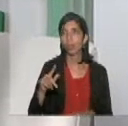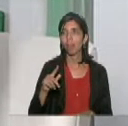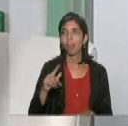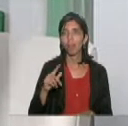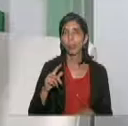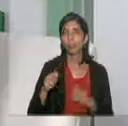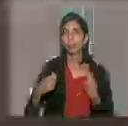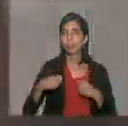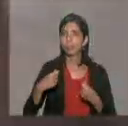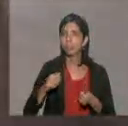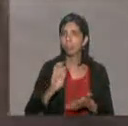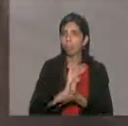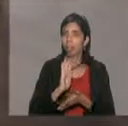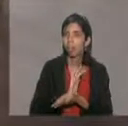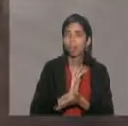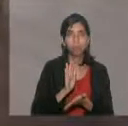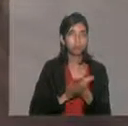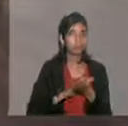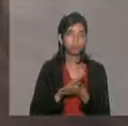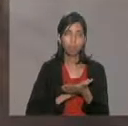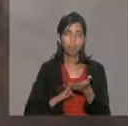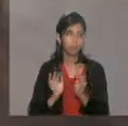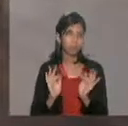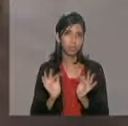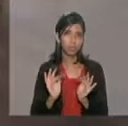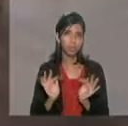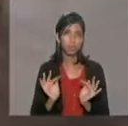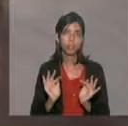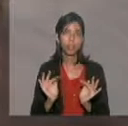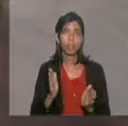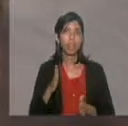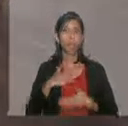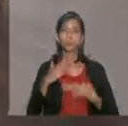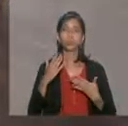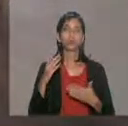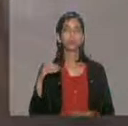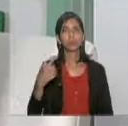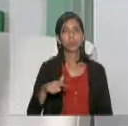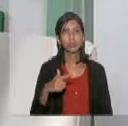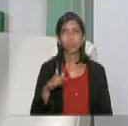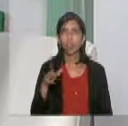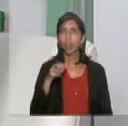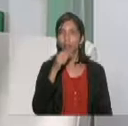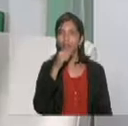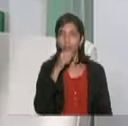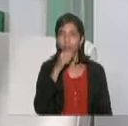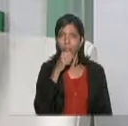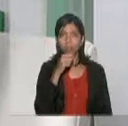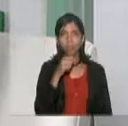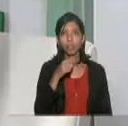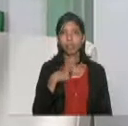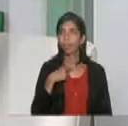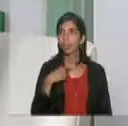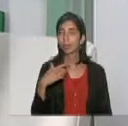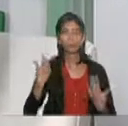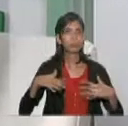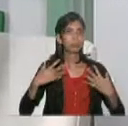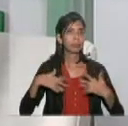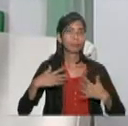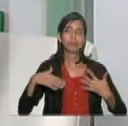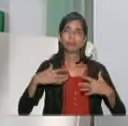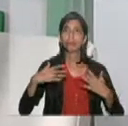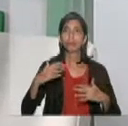no controle o tempo todo. Ela agarra o alimento, ela está prestando atenção no que ela está fazendo, é ela mesma que leva na boca. Ninguém vai pegar um pedaço de comida e levar